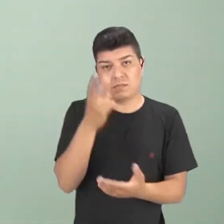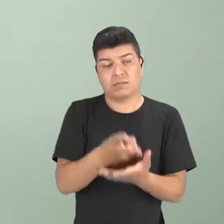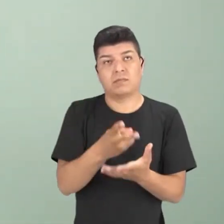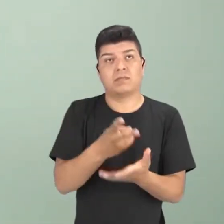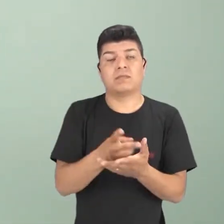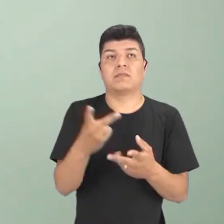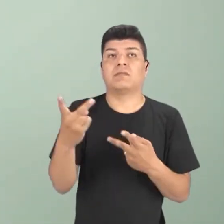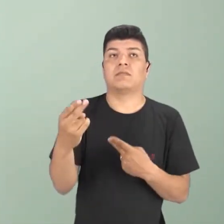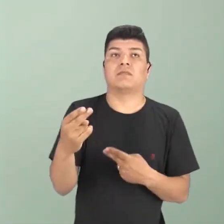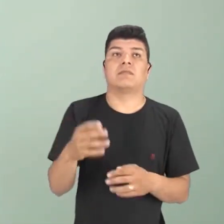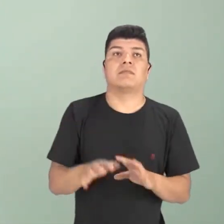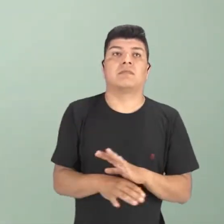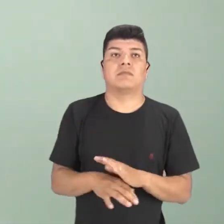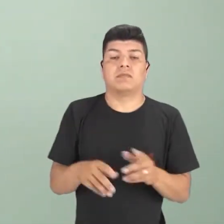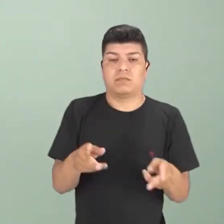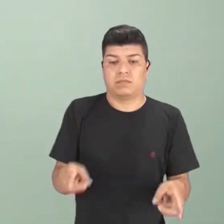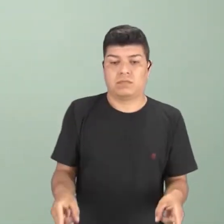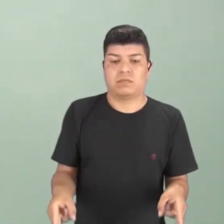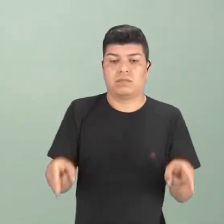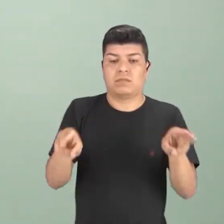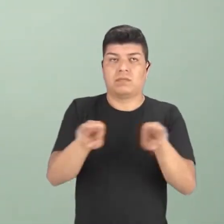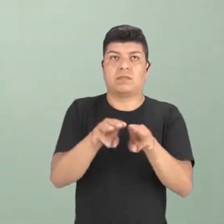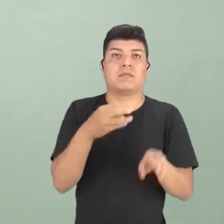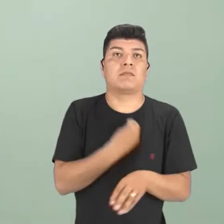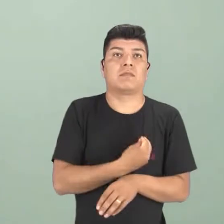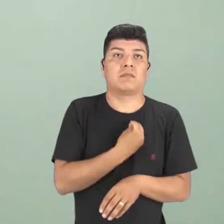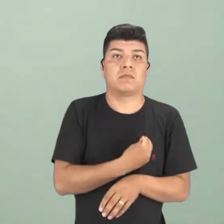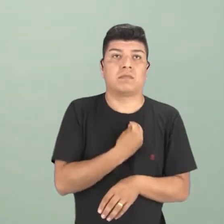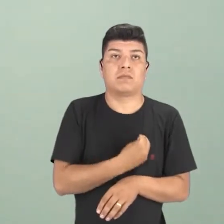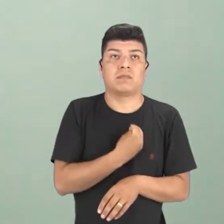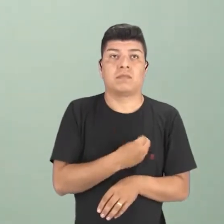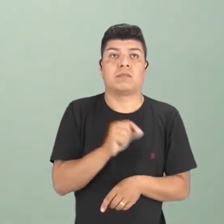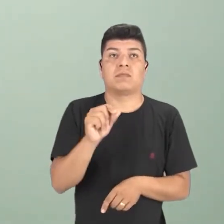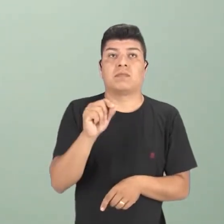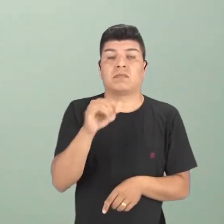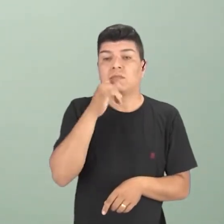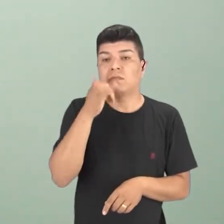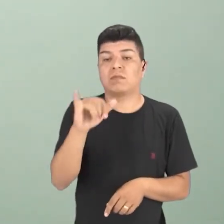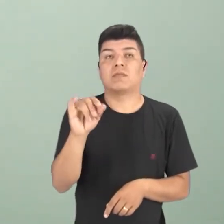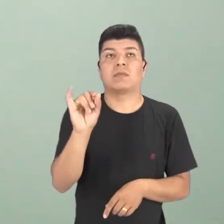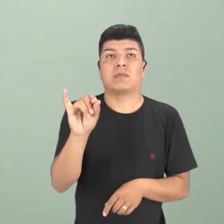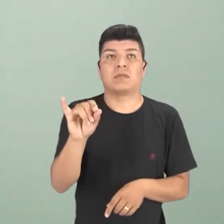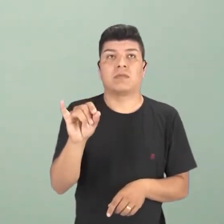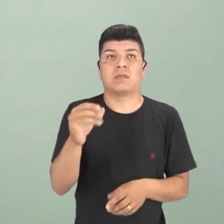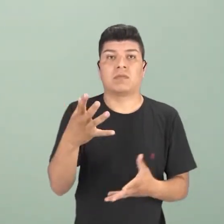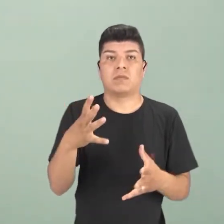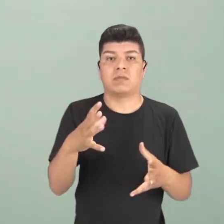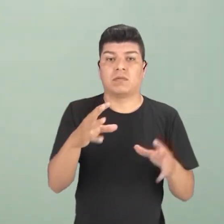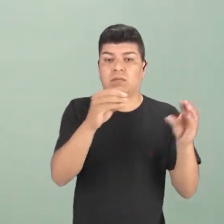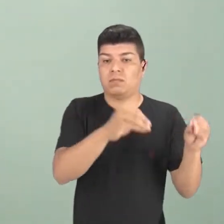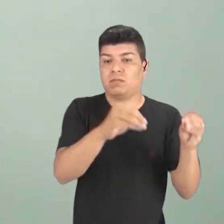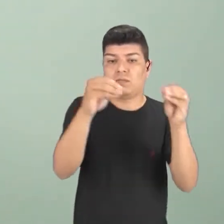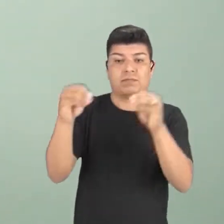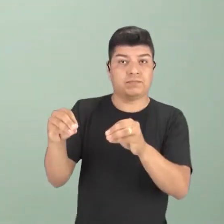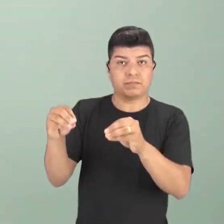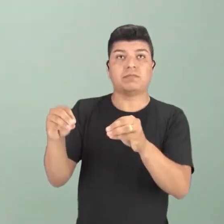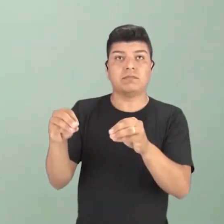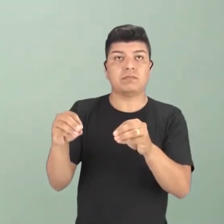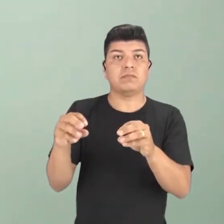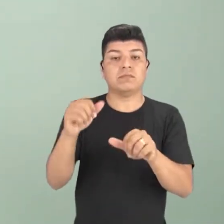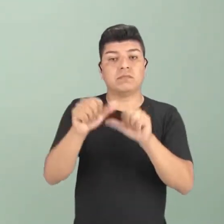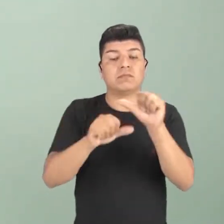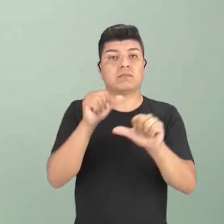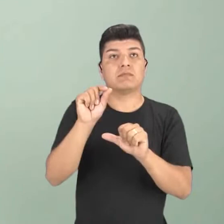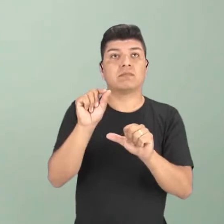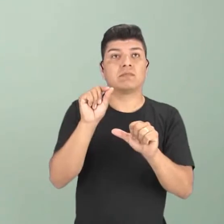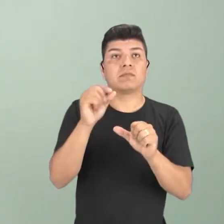campos magnéticos, com presença de corrente elétrica, que são cargas se deslocando ali. Agora, o que muda